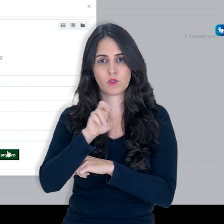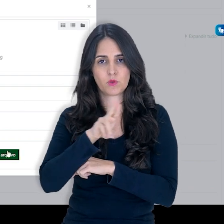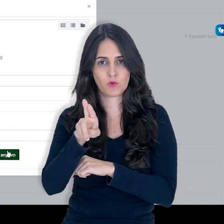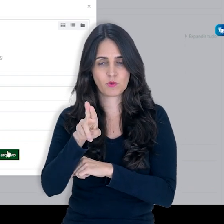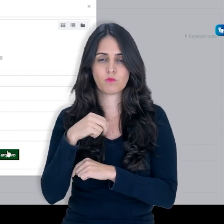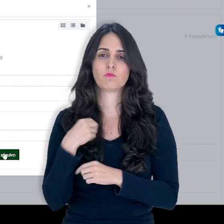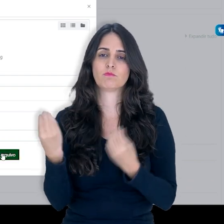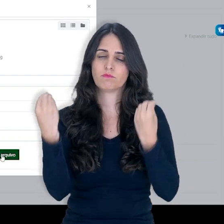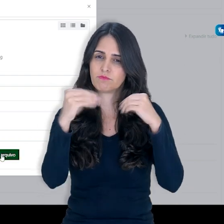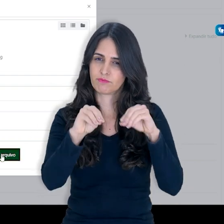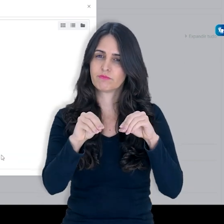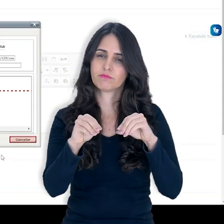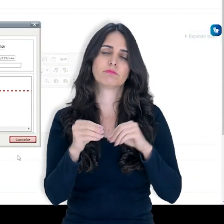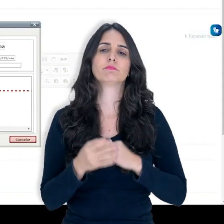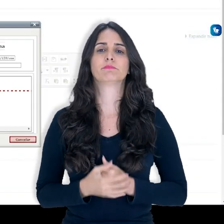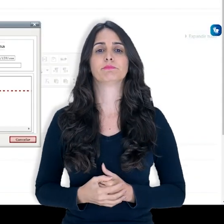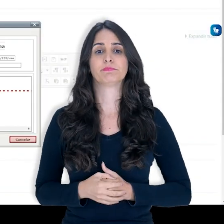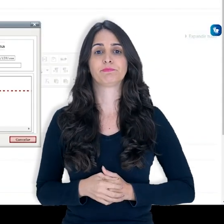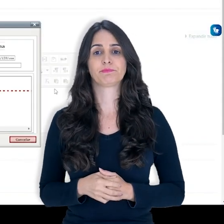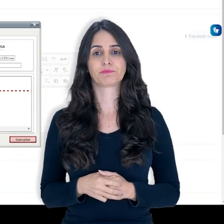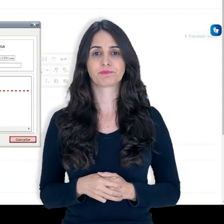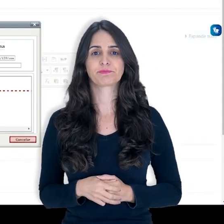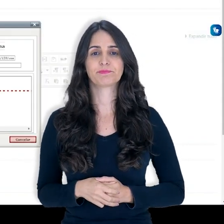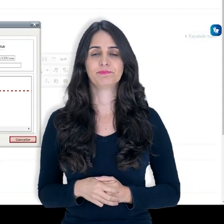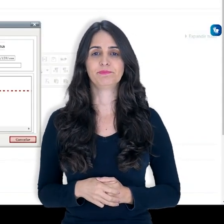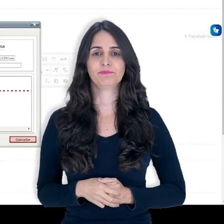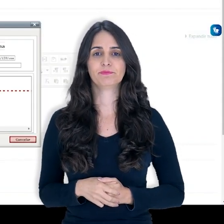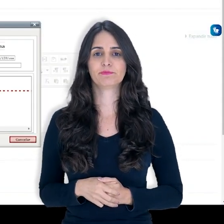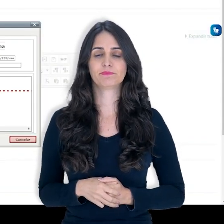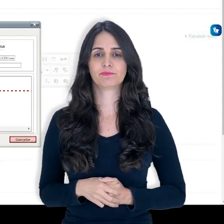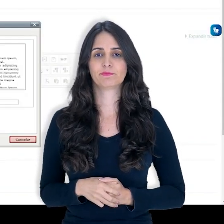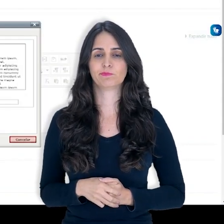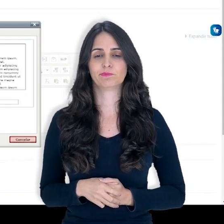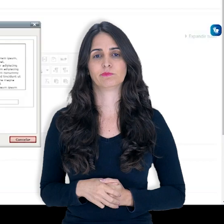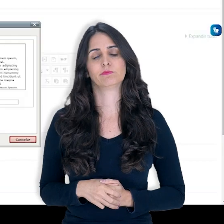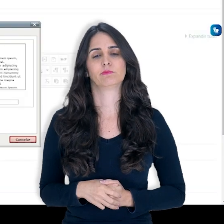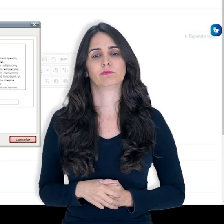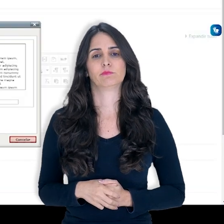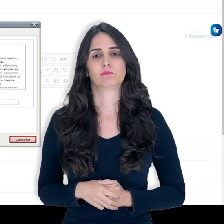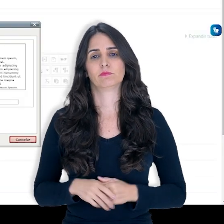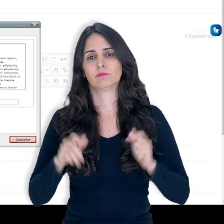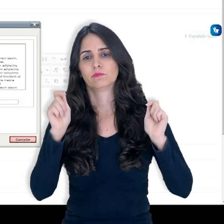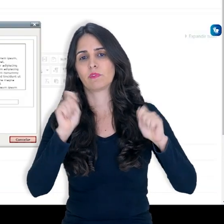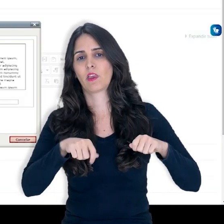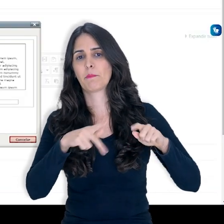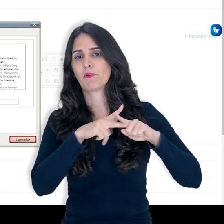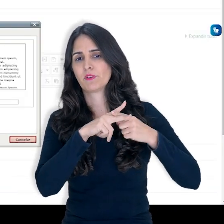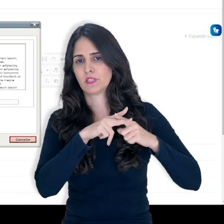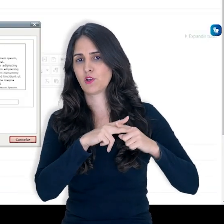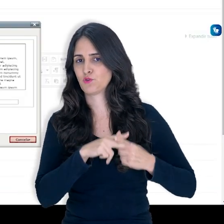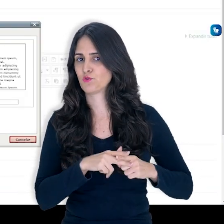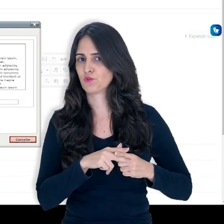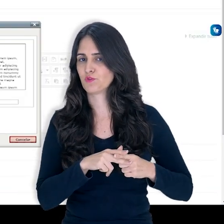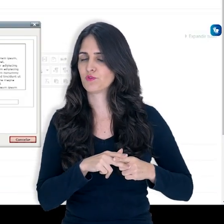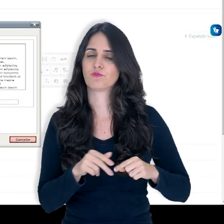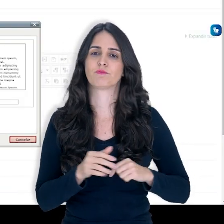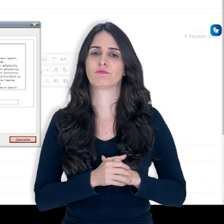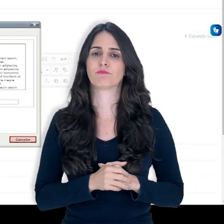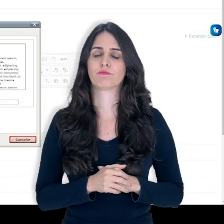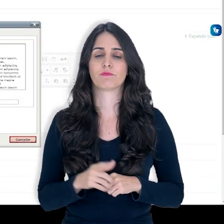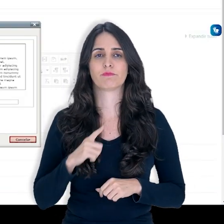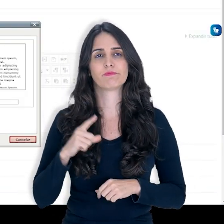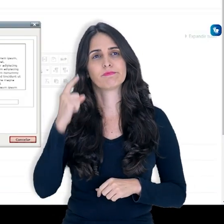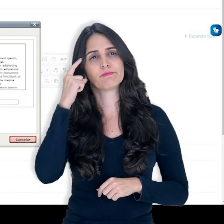vou inserir esse arquivo. Eu posso fazer alguns ajustes aqui nessa imagem,